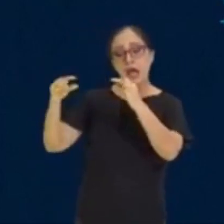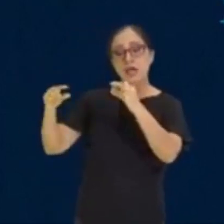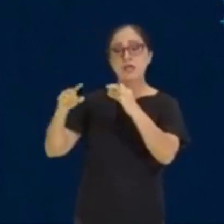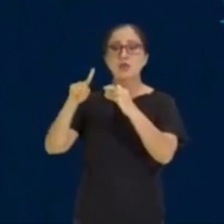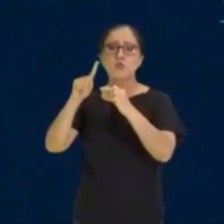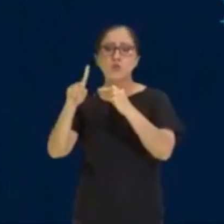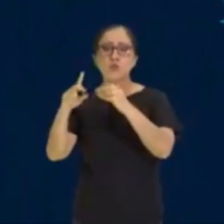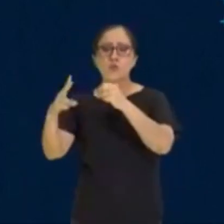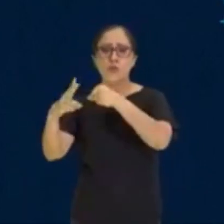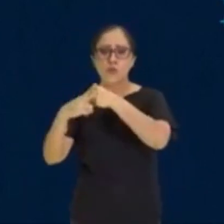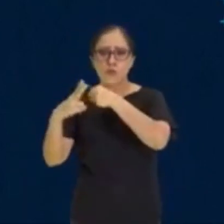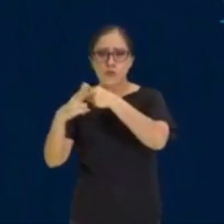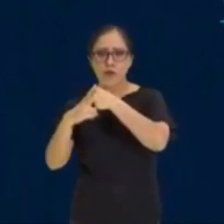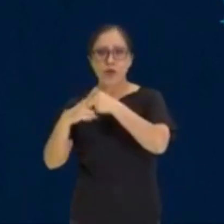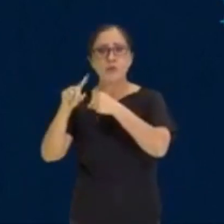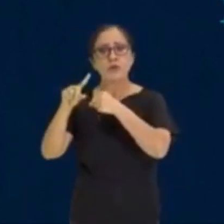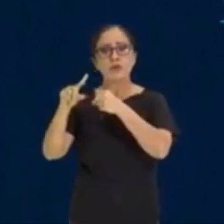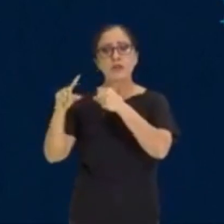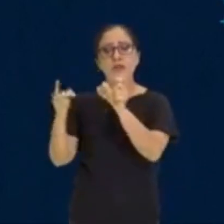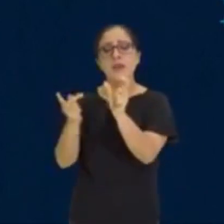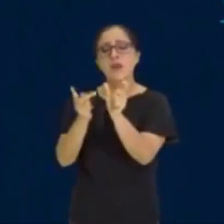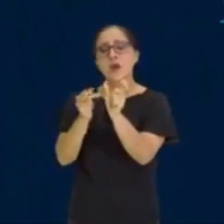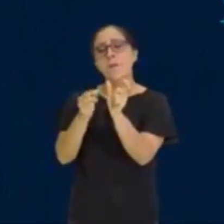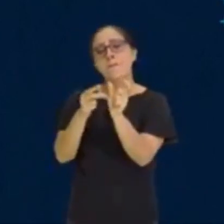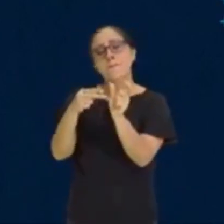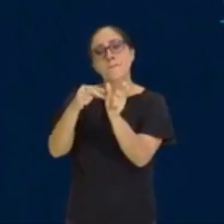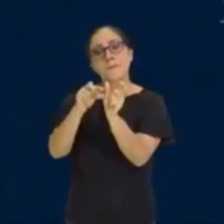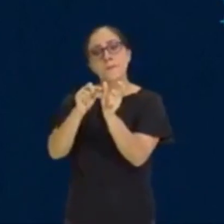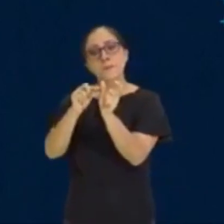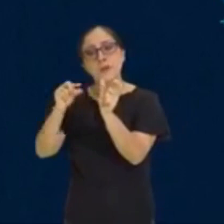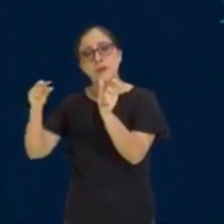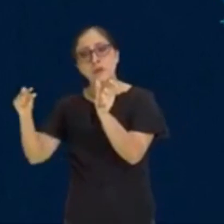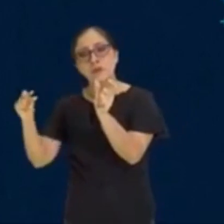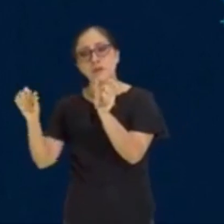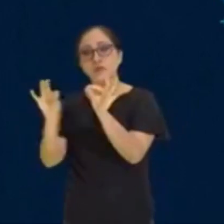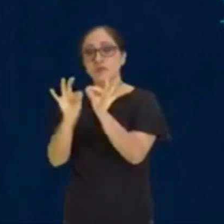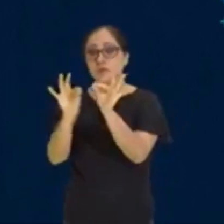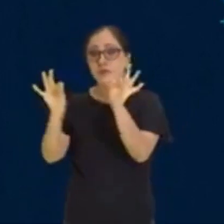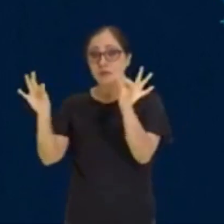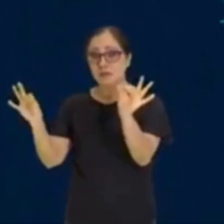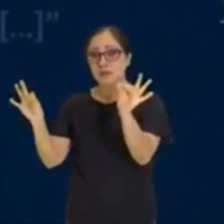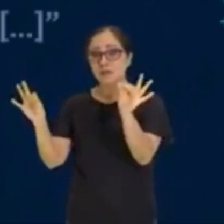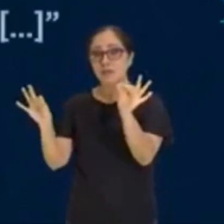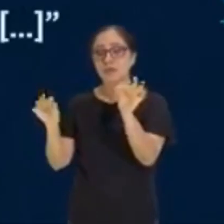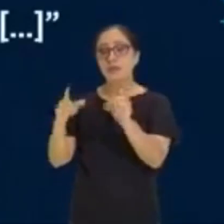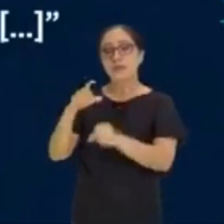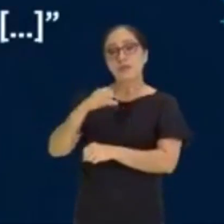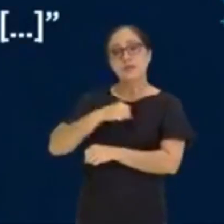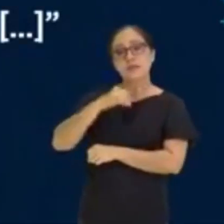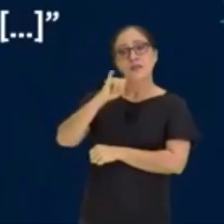de um verbo, mais de uma oração, é chamado período composto. Pode avançar?